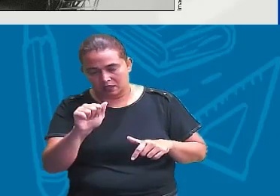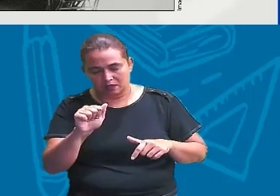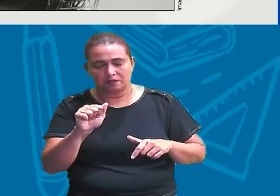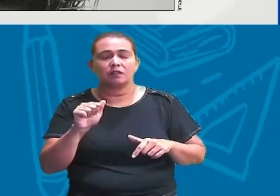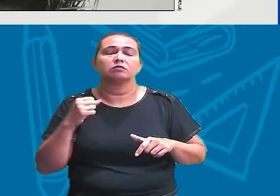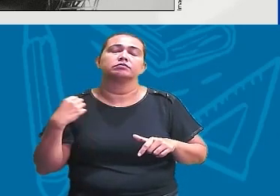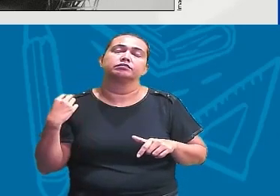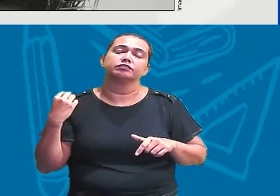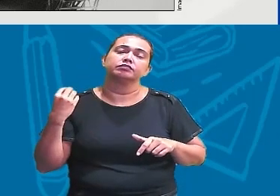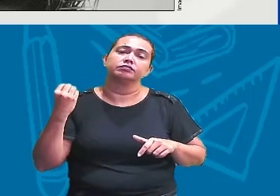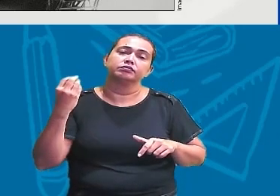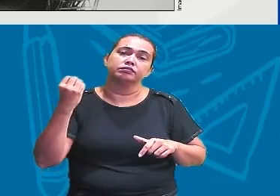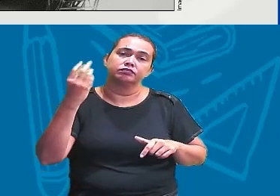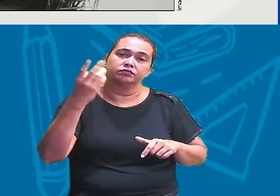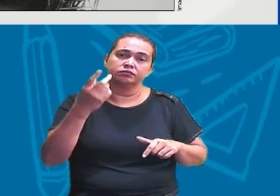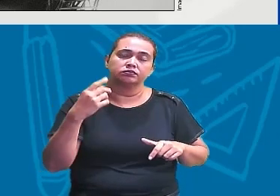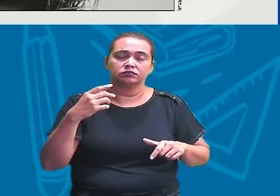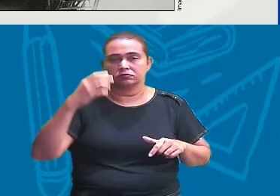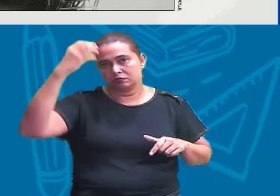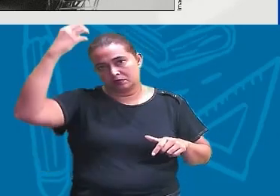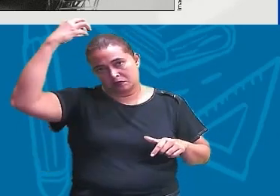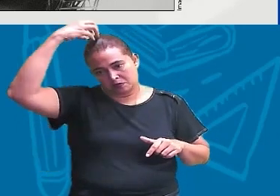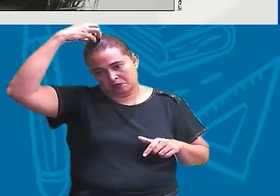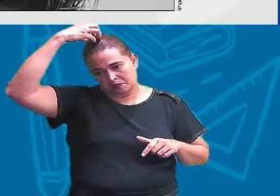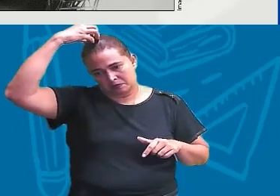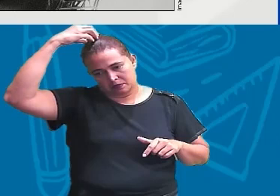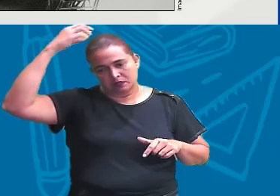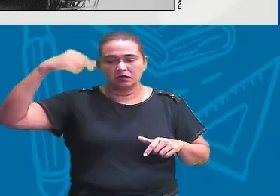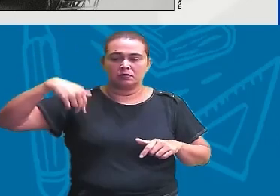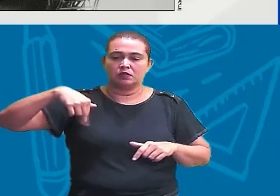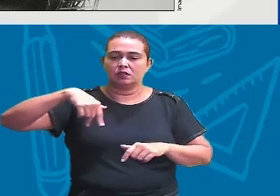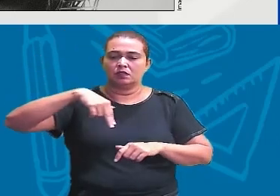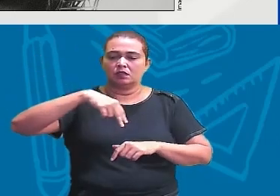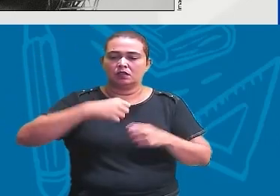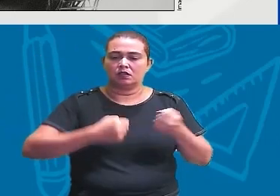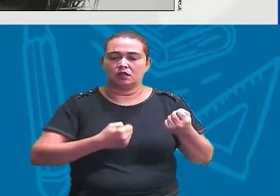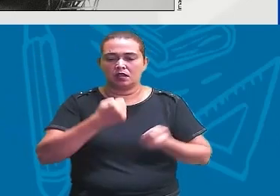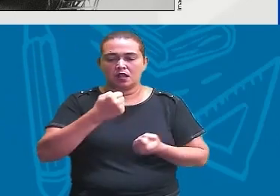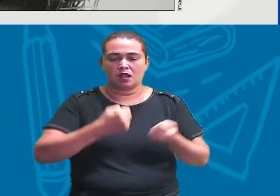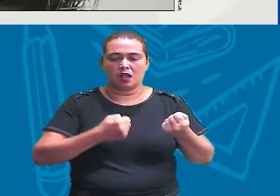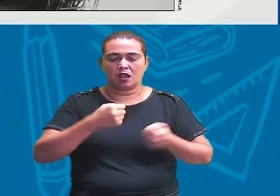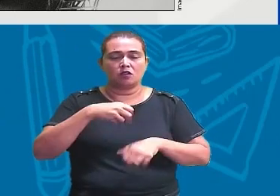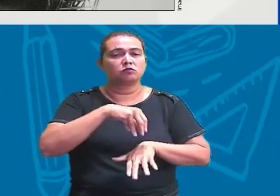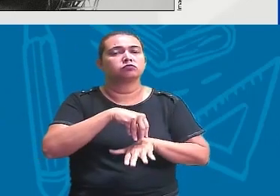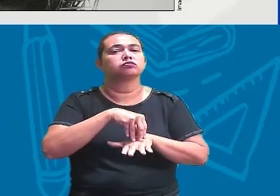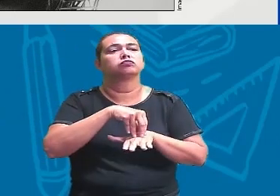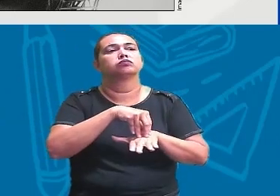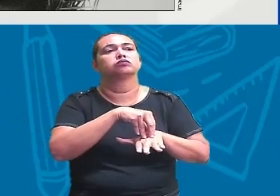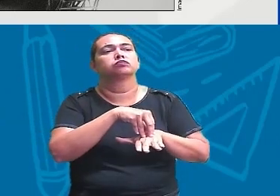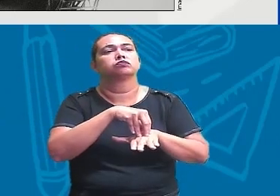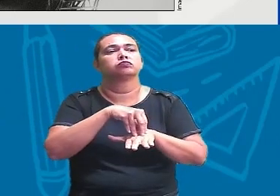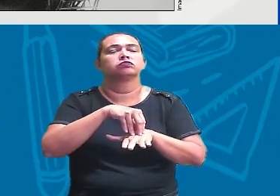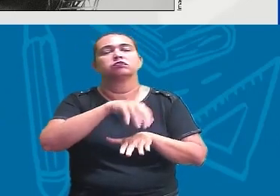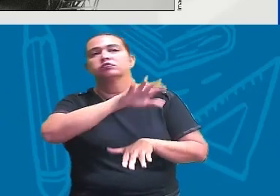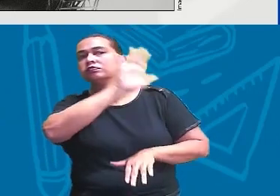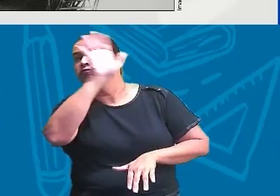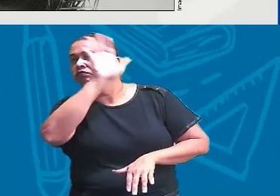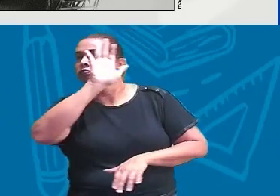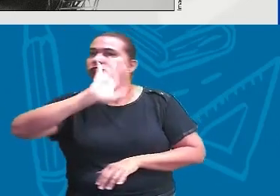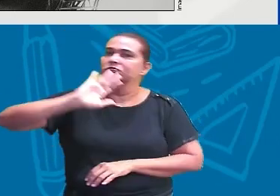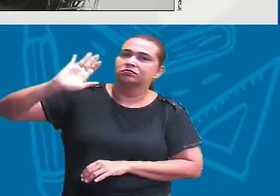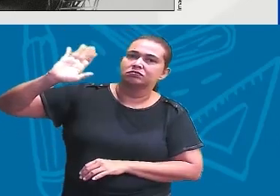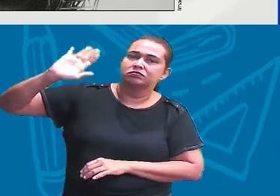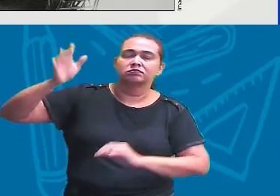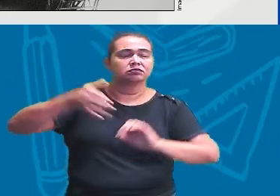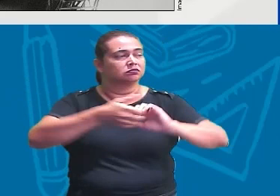né, o príncipe ele sai andando pelas ruas num carro aberto, né, dando a mão para todo mundo,